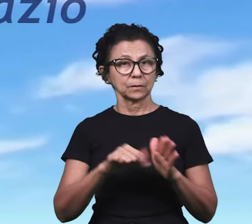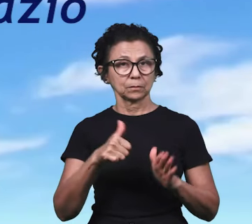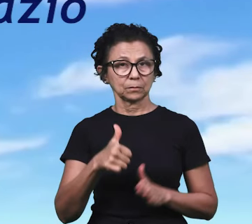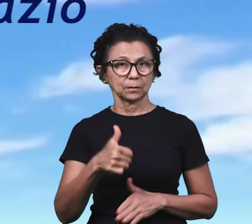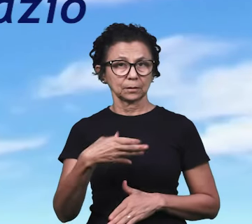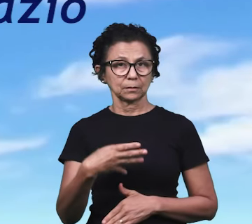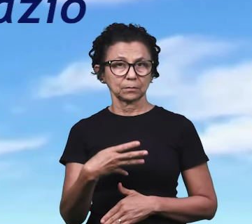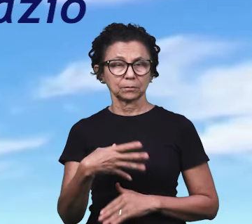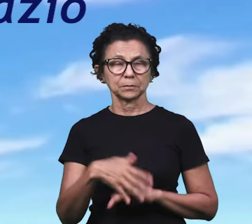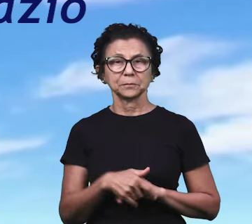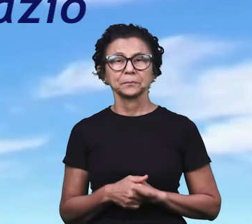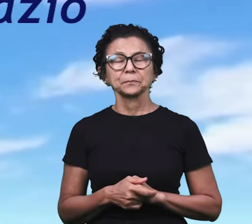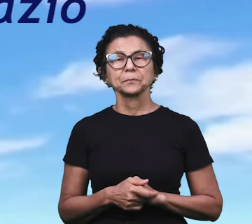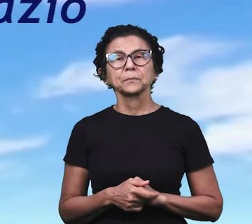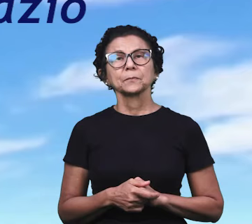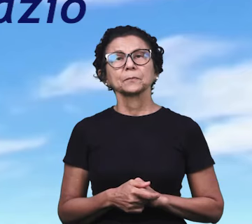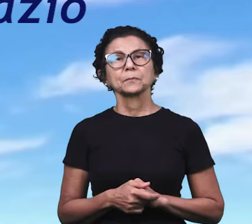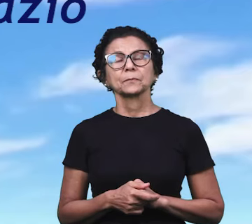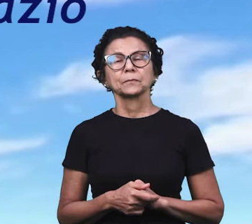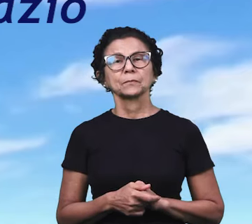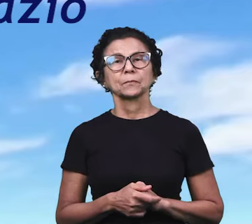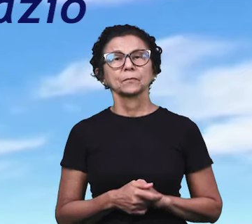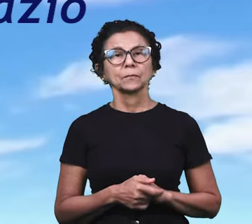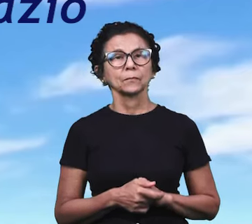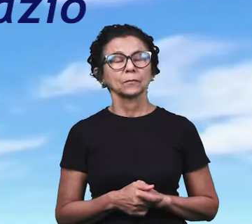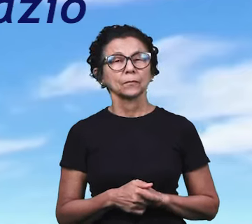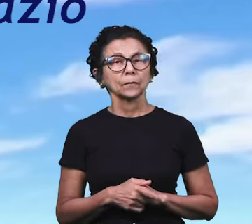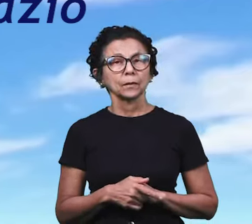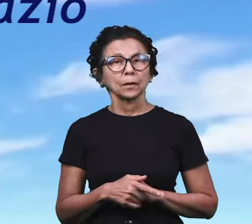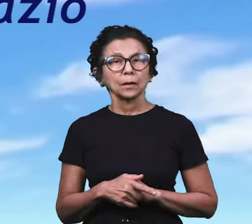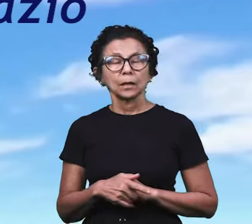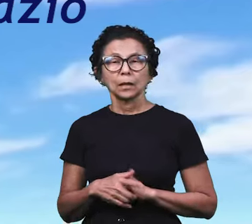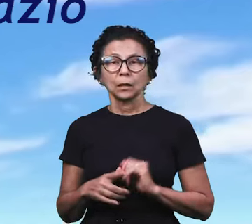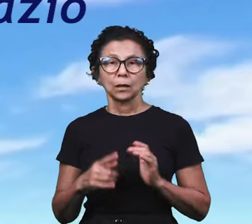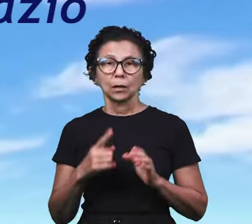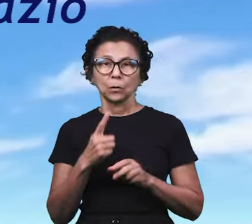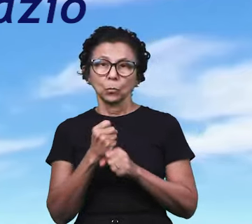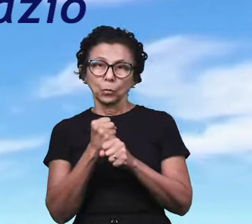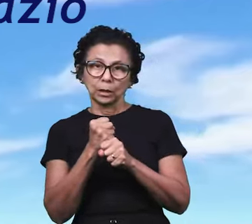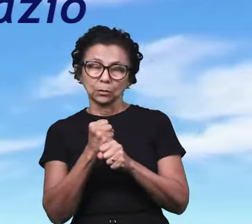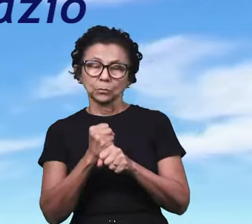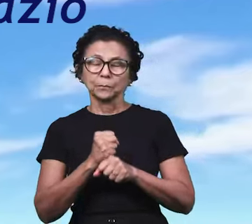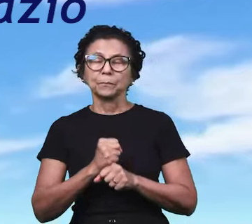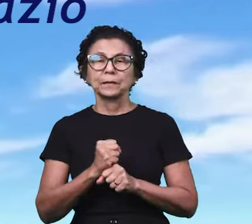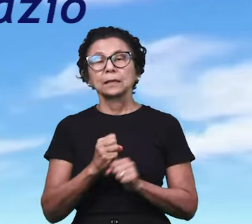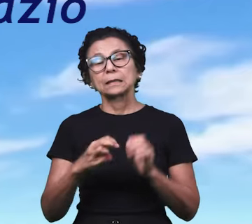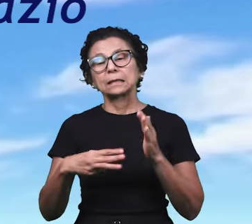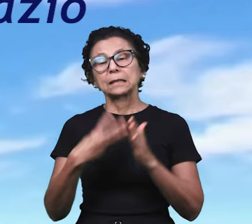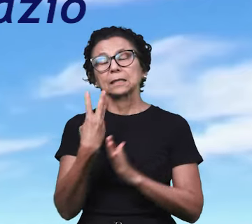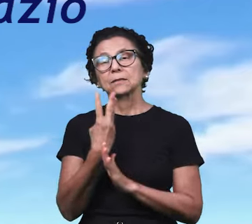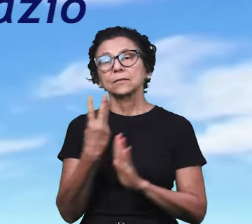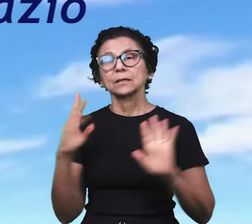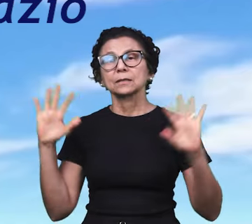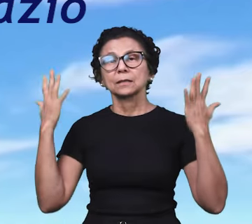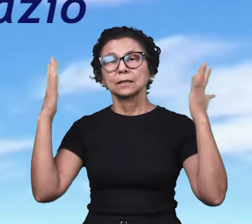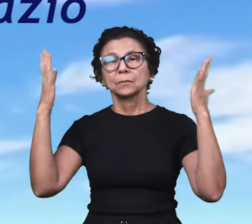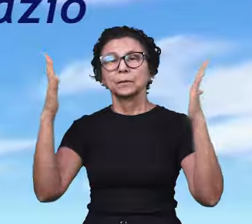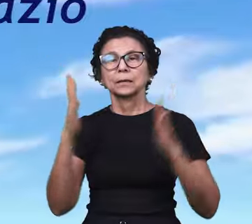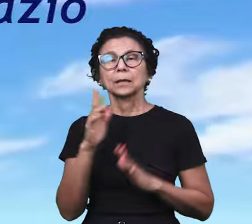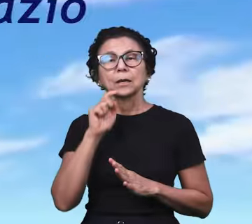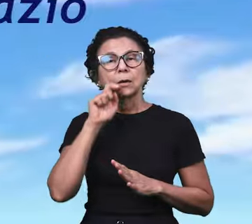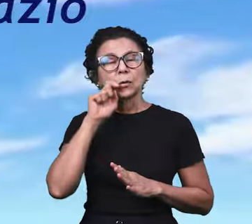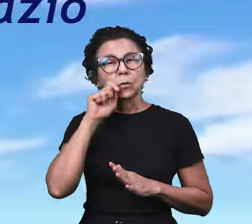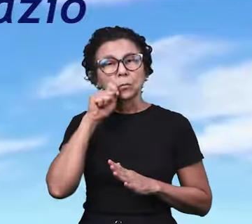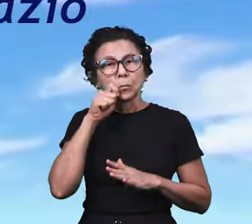assim: 3 vezes ao ano me celebrareis festa. A festa dos pães asmos